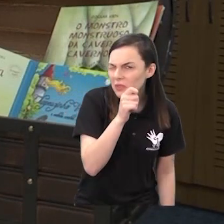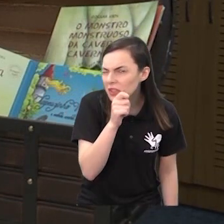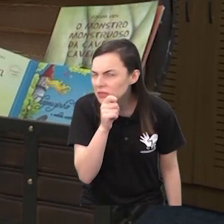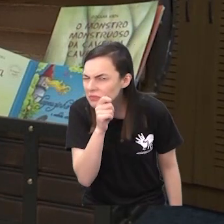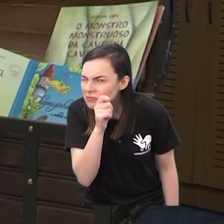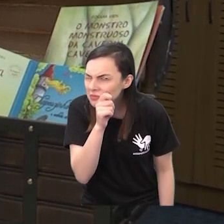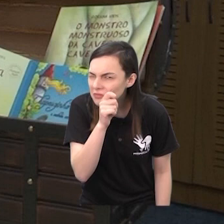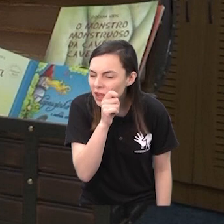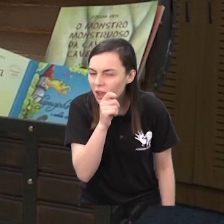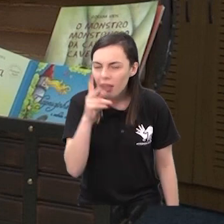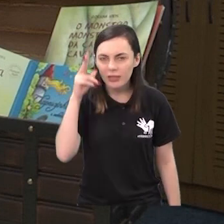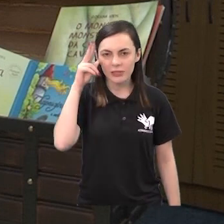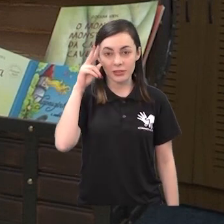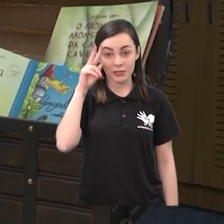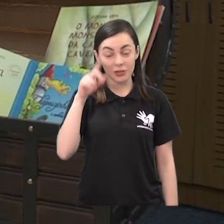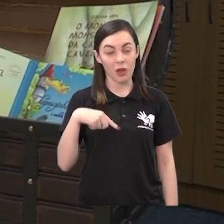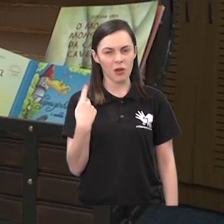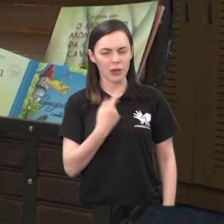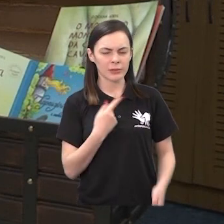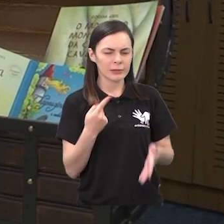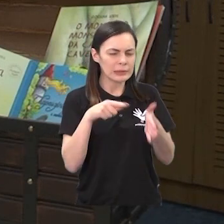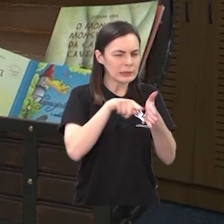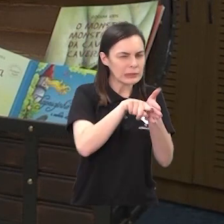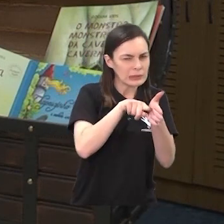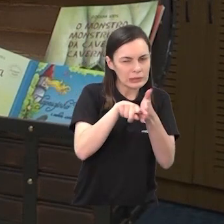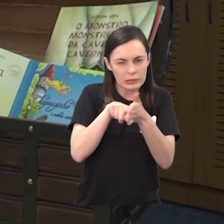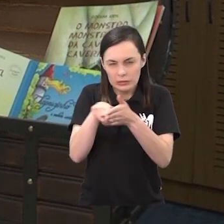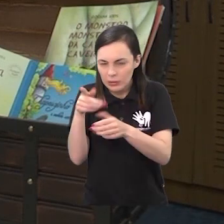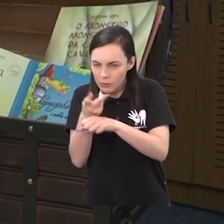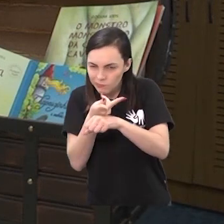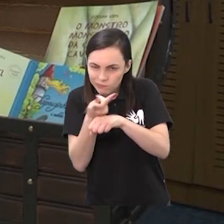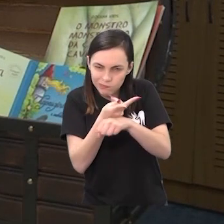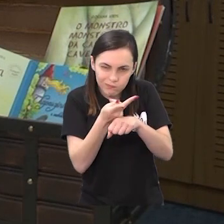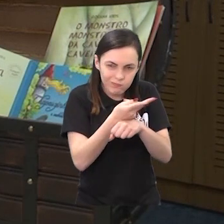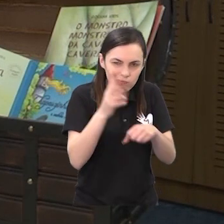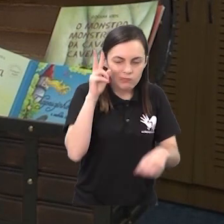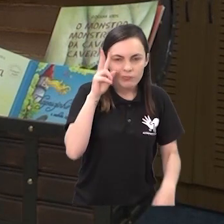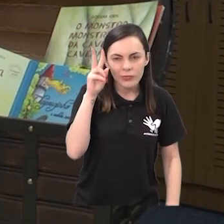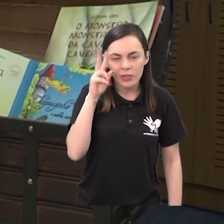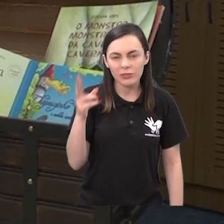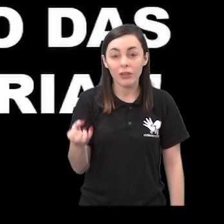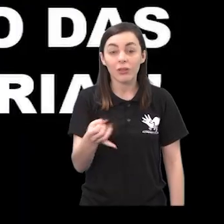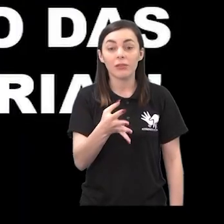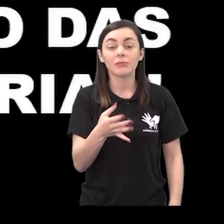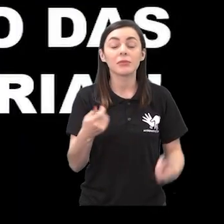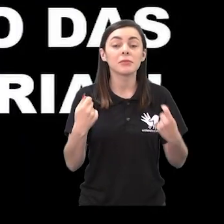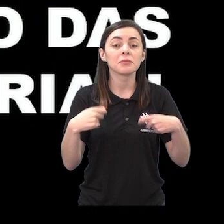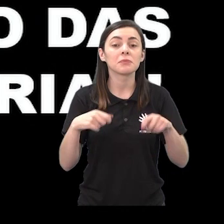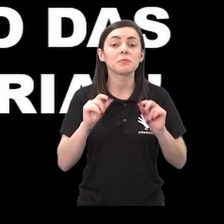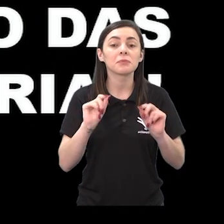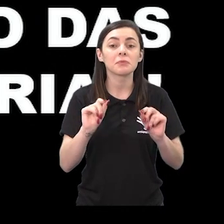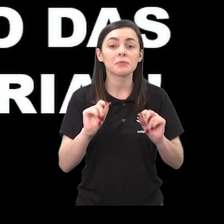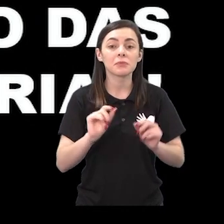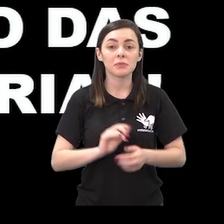Detetives de histórias. Nós vamos caçar e procurar novas histórias. Por que nós precisamos o